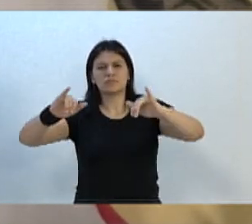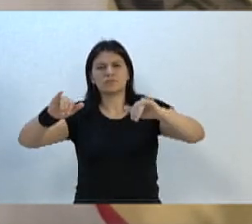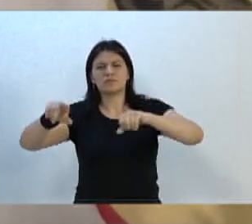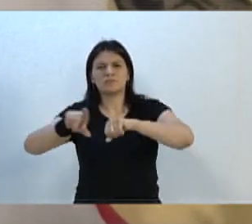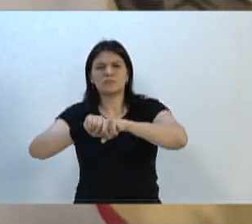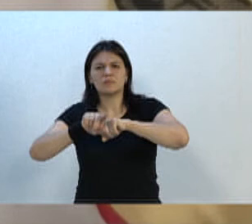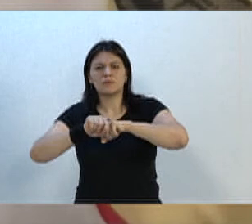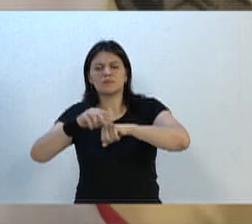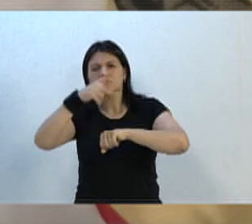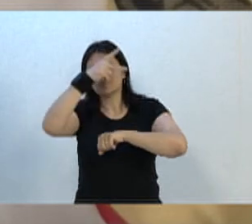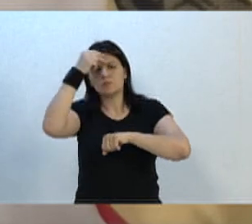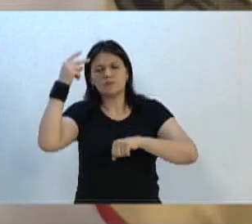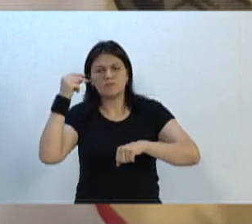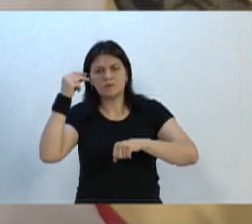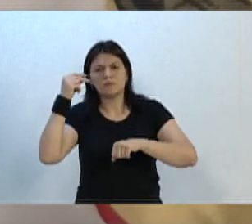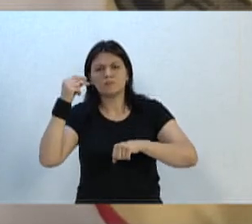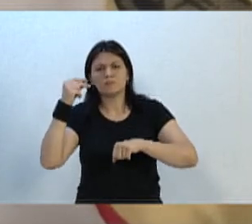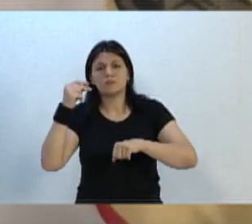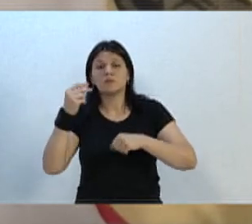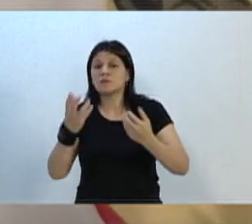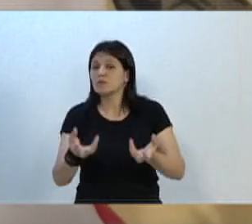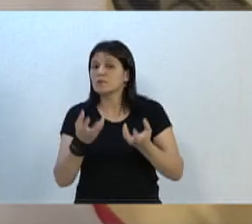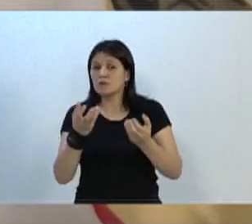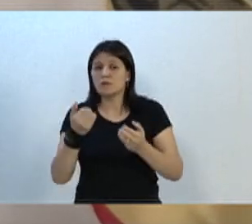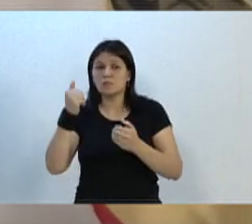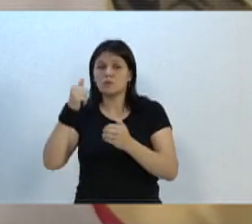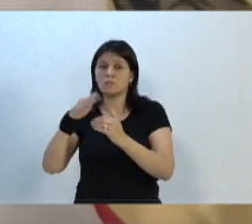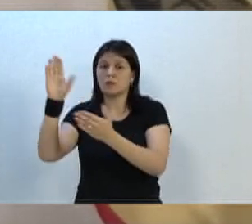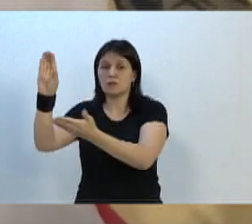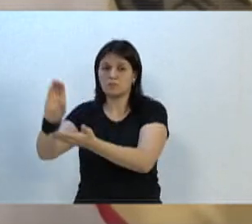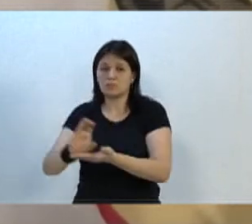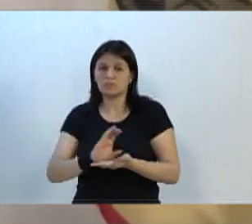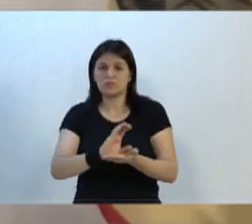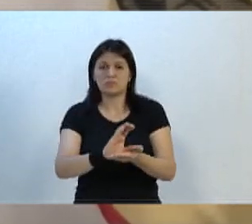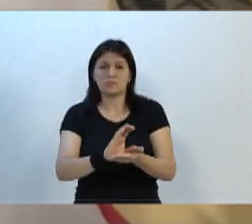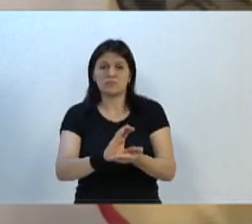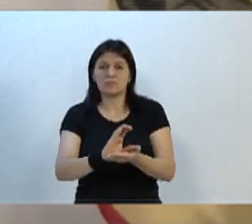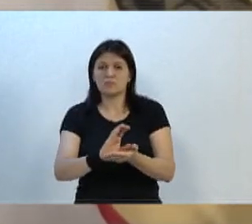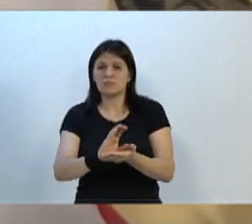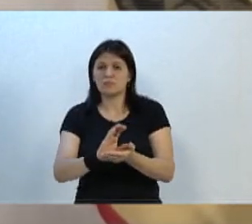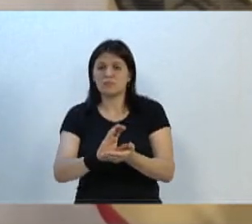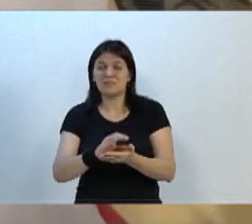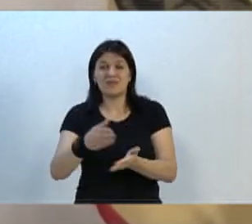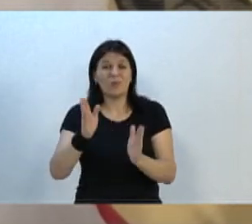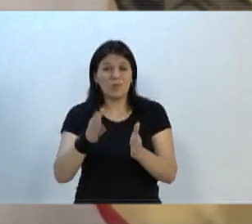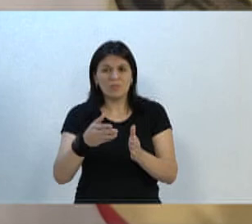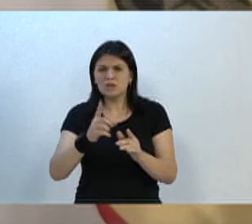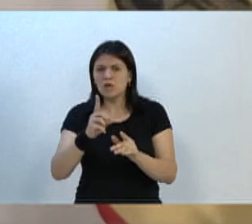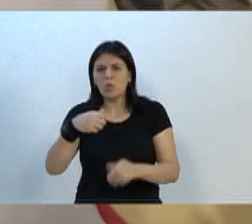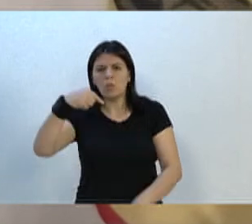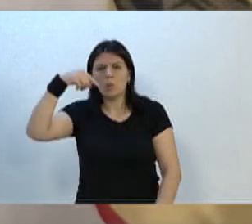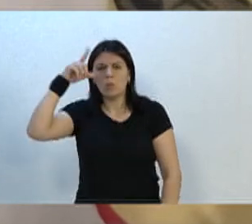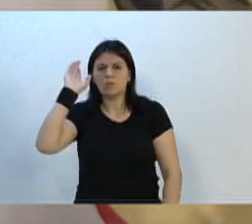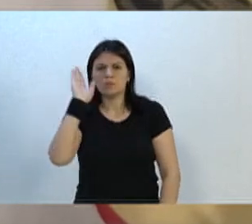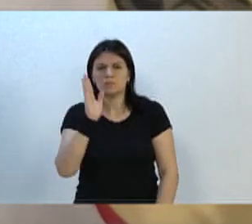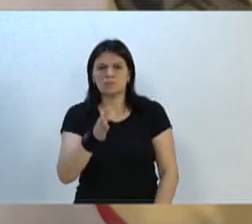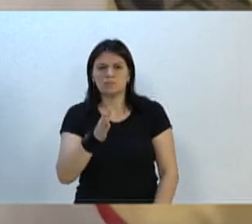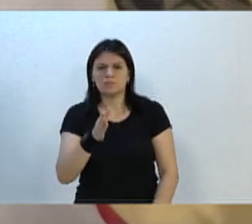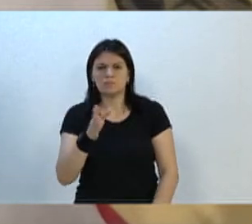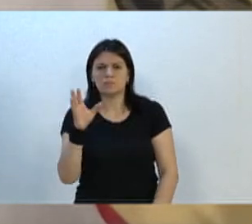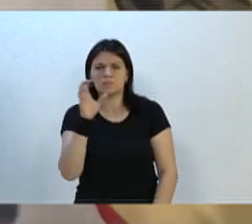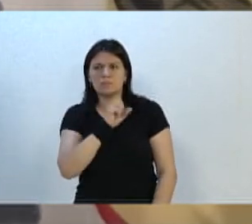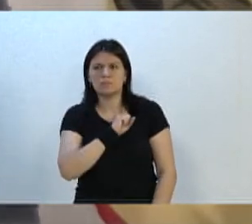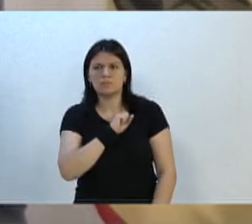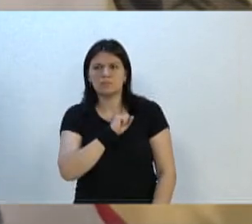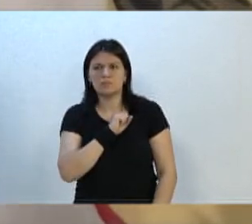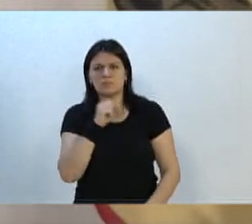secretaria para o prefeito que nós queremos mais investimentos não é para hoje é para ontem e rápido